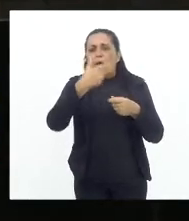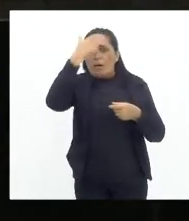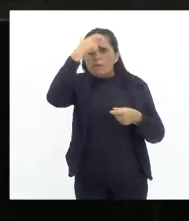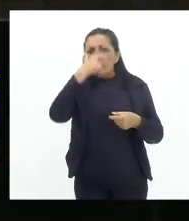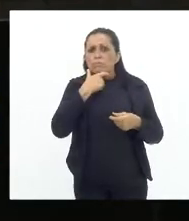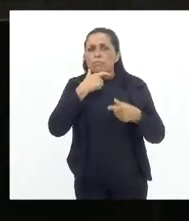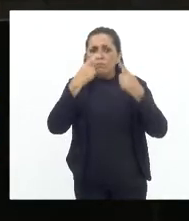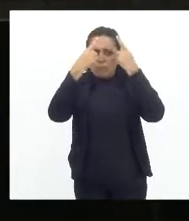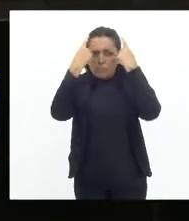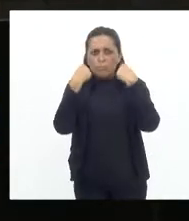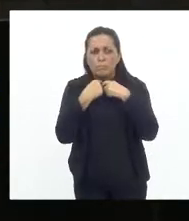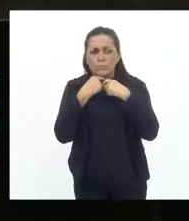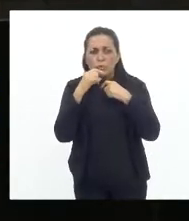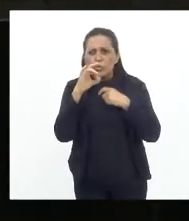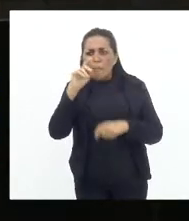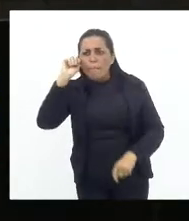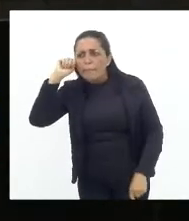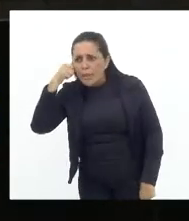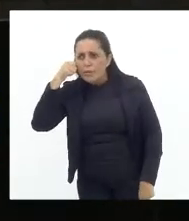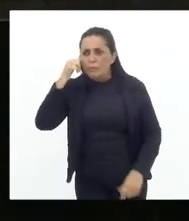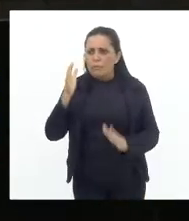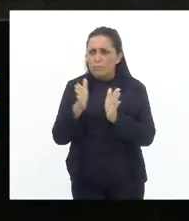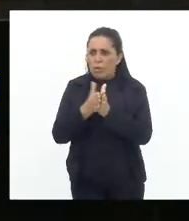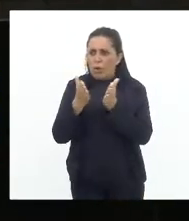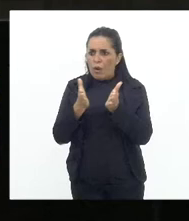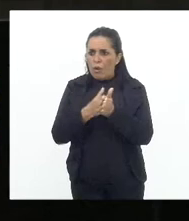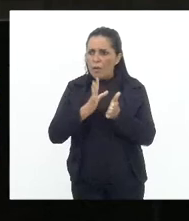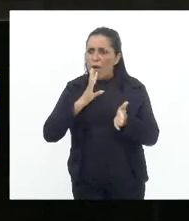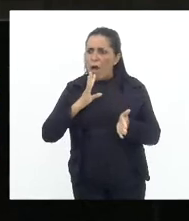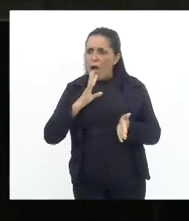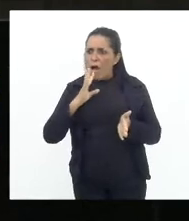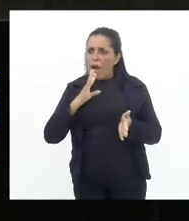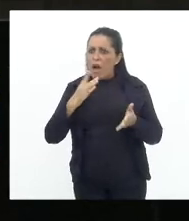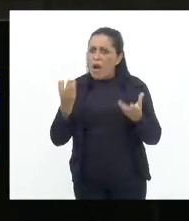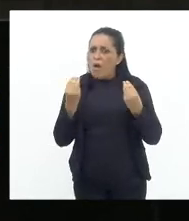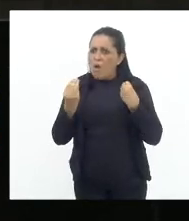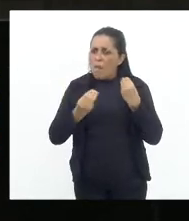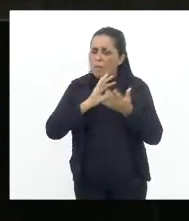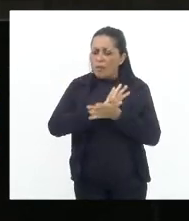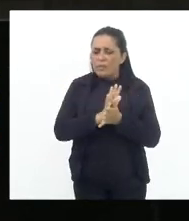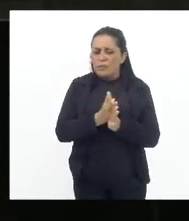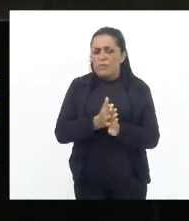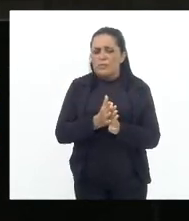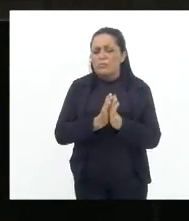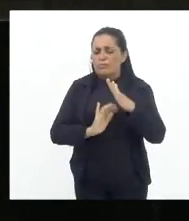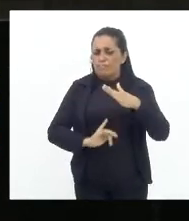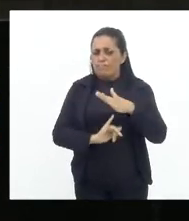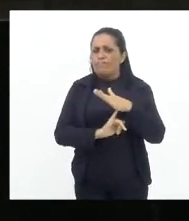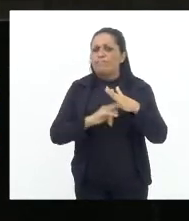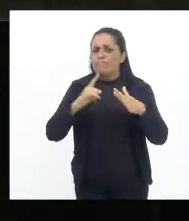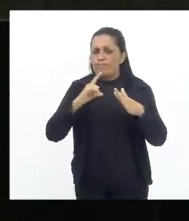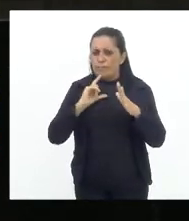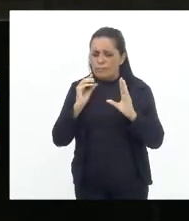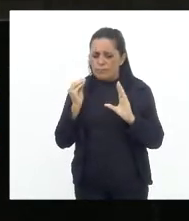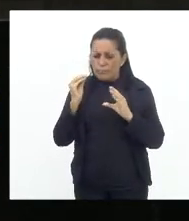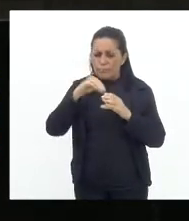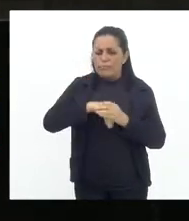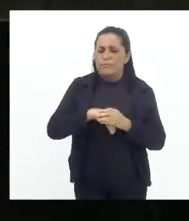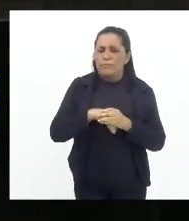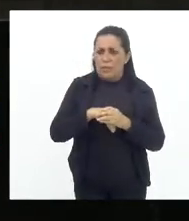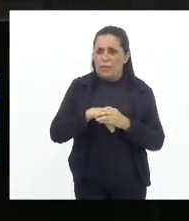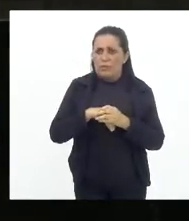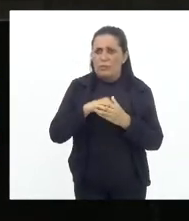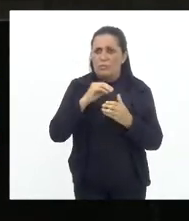reconhecer apenas pretos e pobres Demonstra o quanto que esse racismo institucional ele está colocado